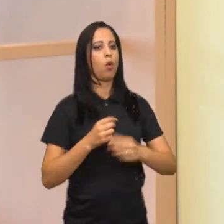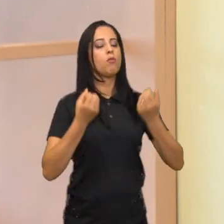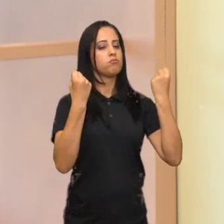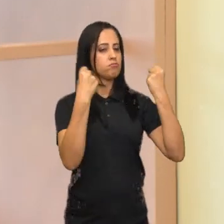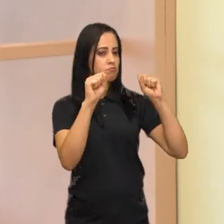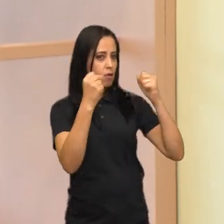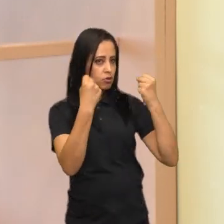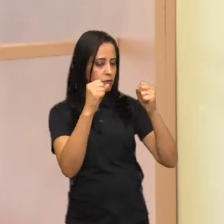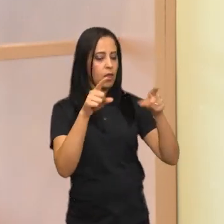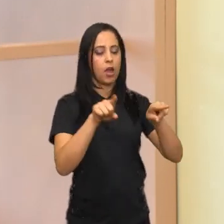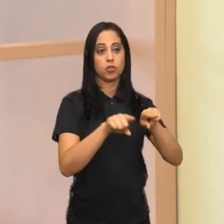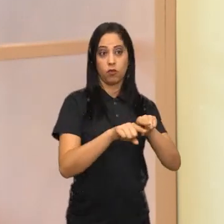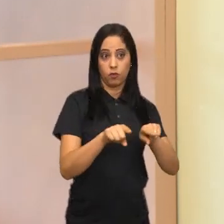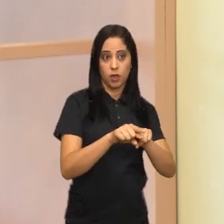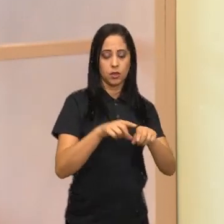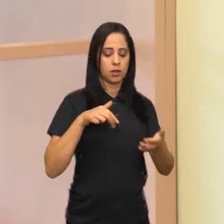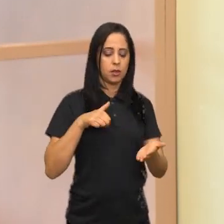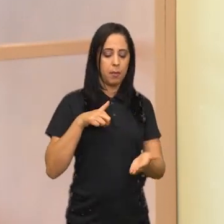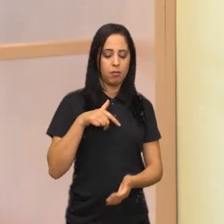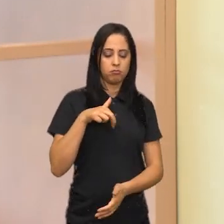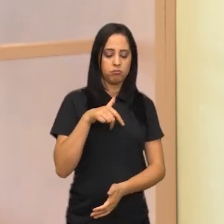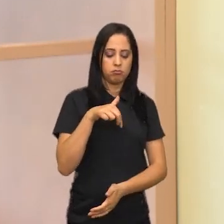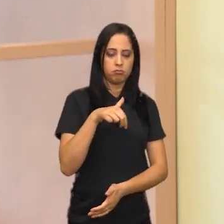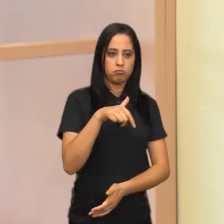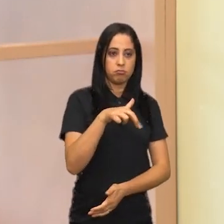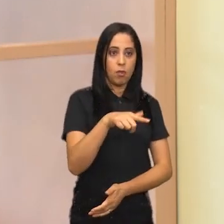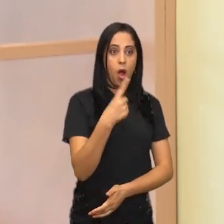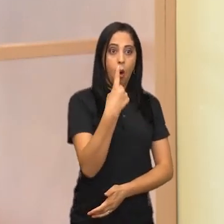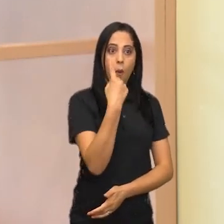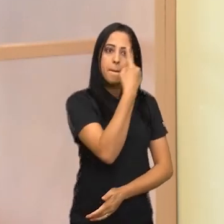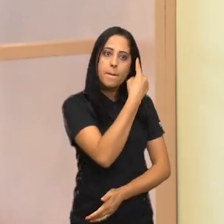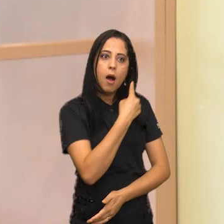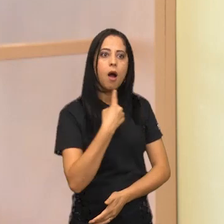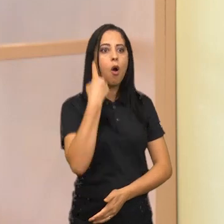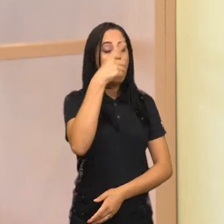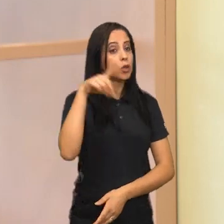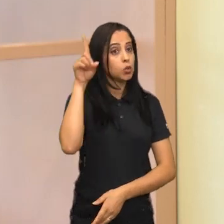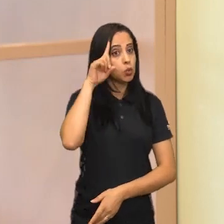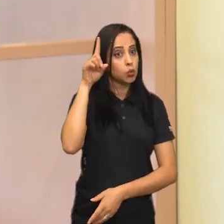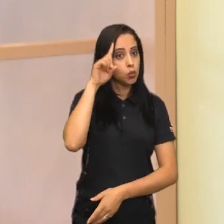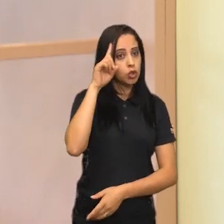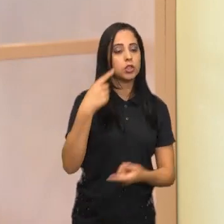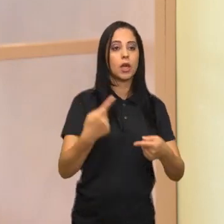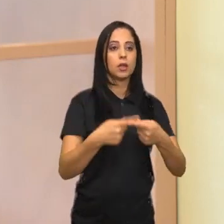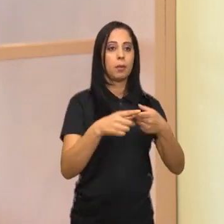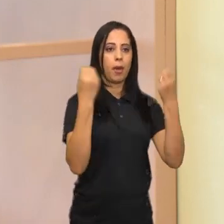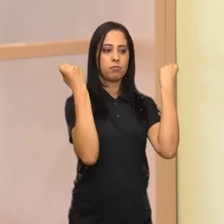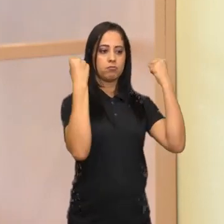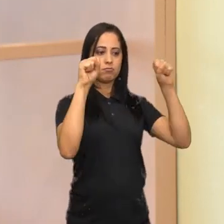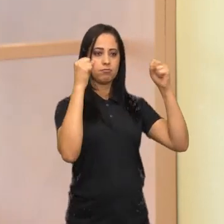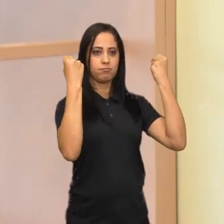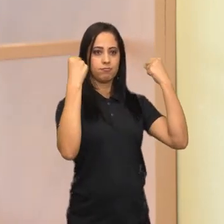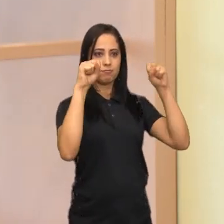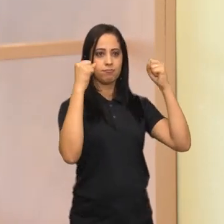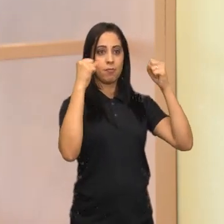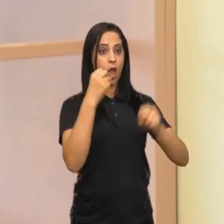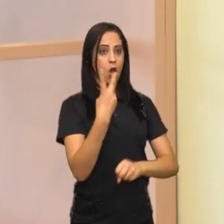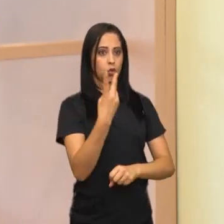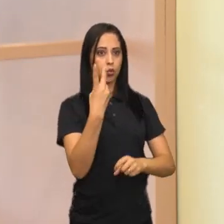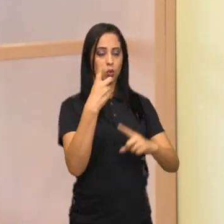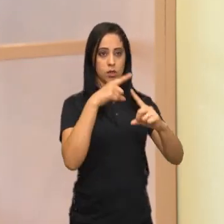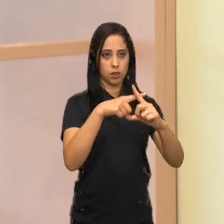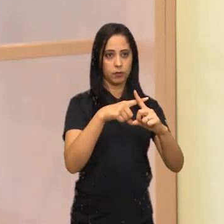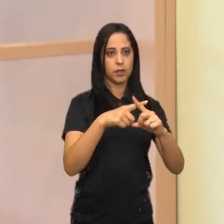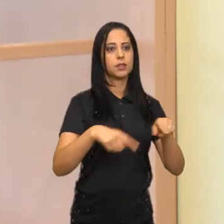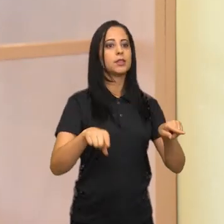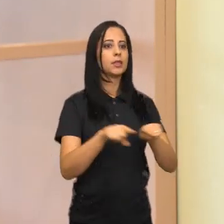faço caminhadas diárias de pelo menos 1 hora. Eu faço academia de musculação 2 vezes por semana, que eu não consigo fazer mais. E